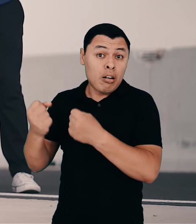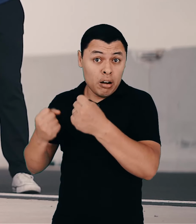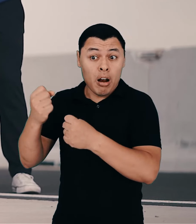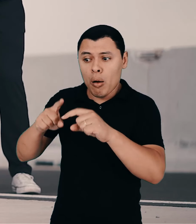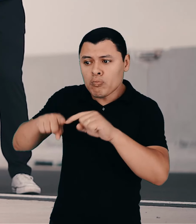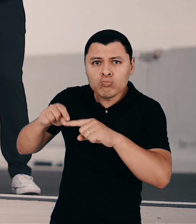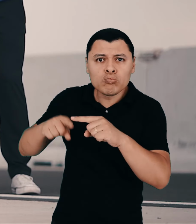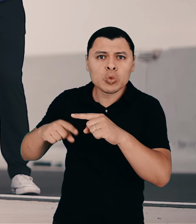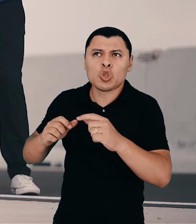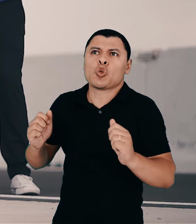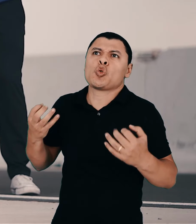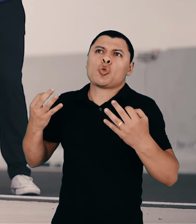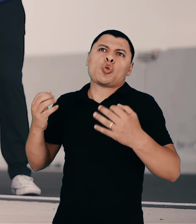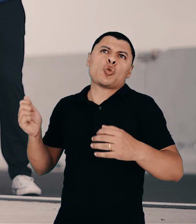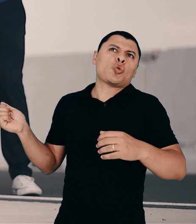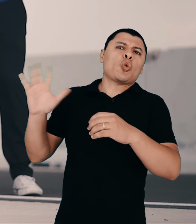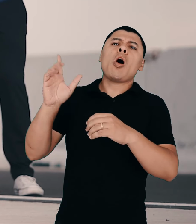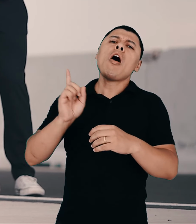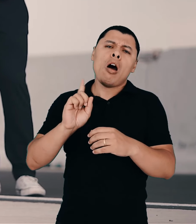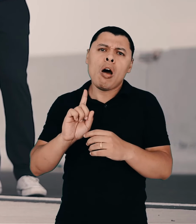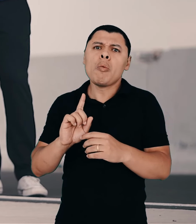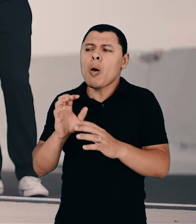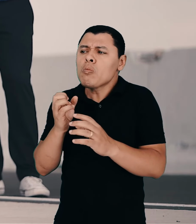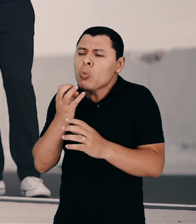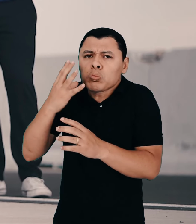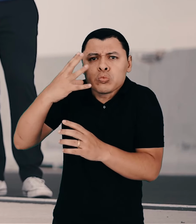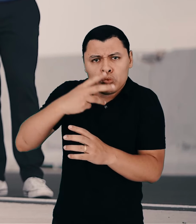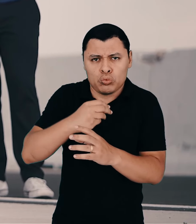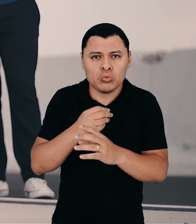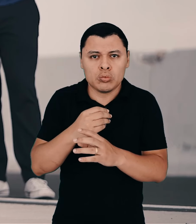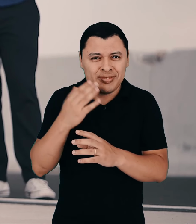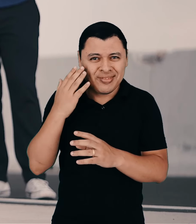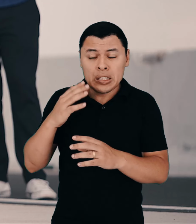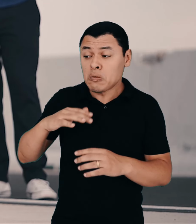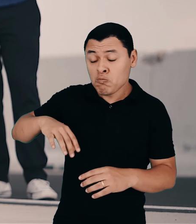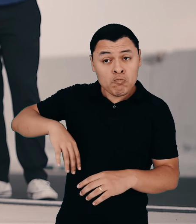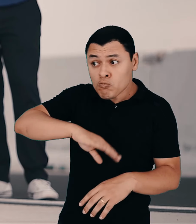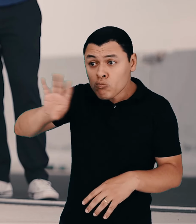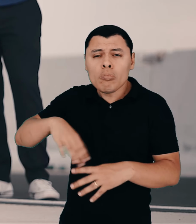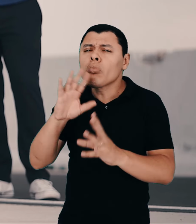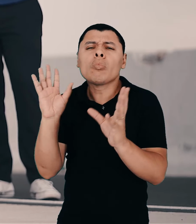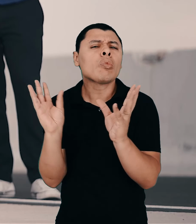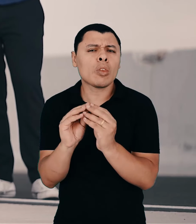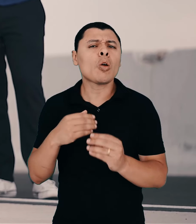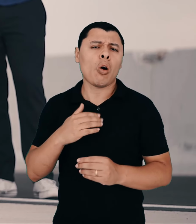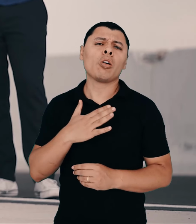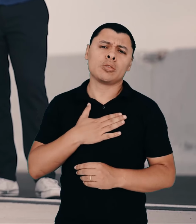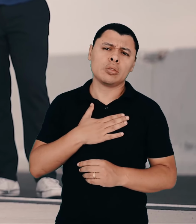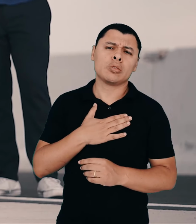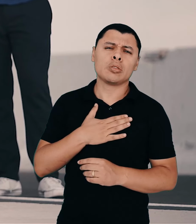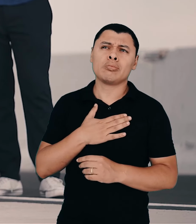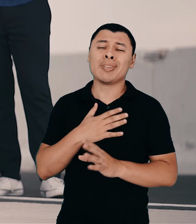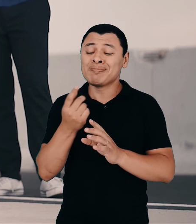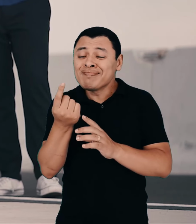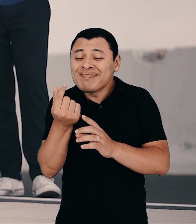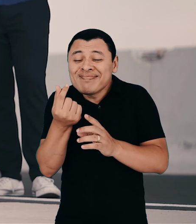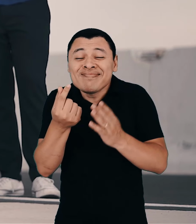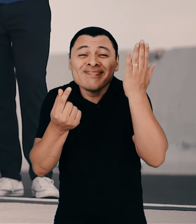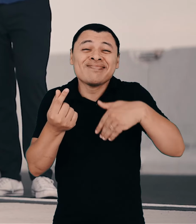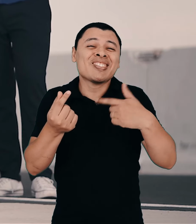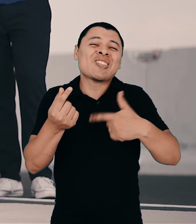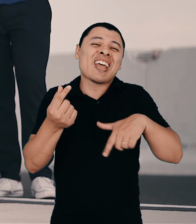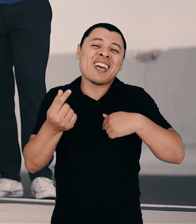desenhado, como eu falei. Então, de forma geral, ele passou uma excelente impressão, mas sem a figura do preço realmente fica difícil da gente